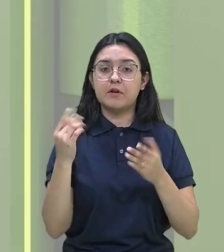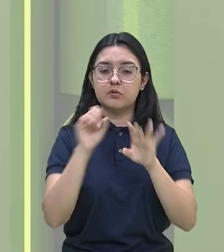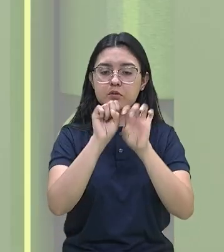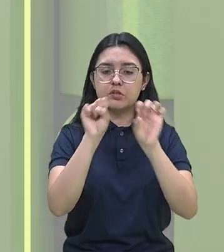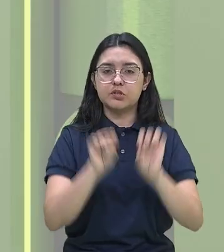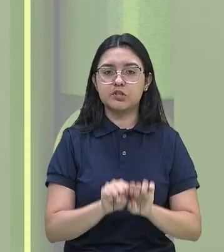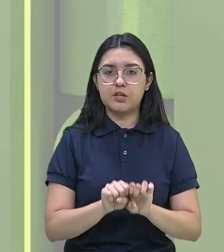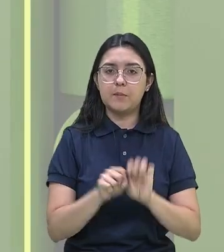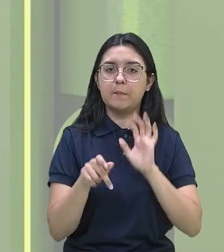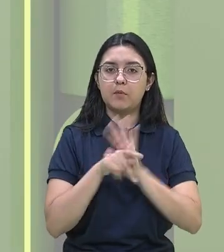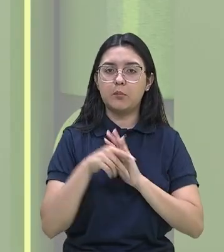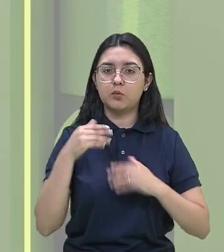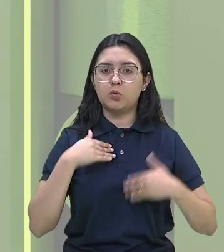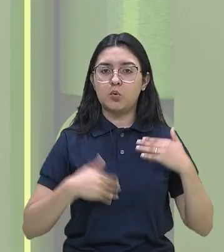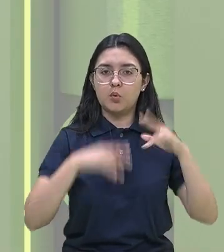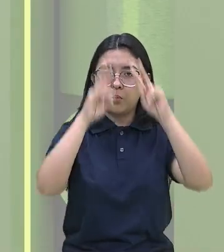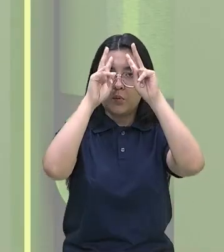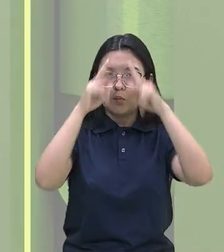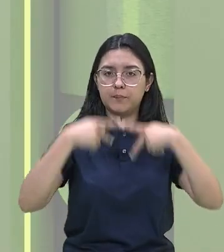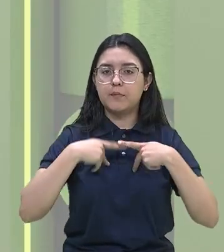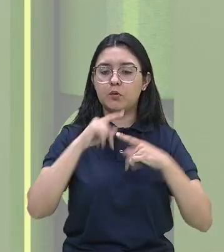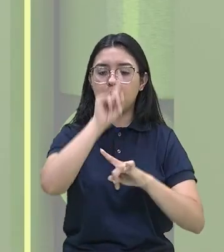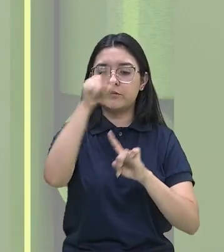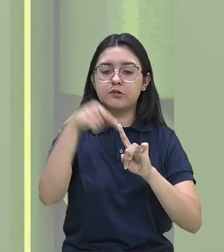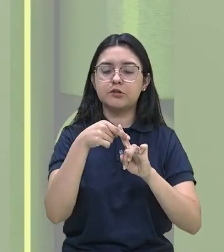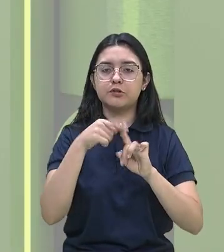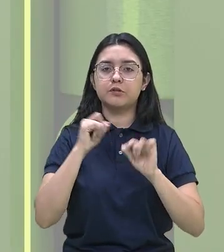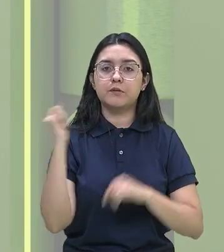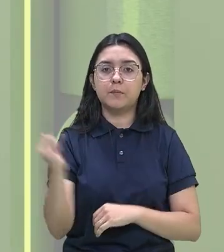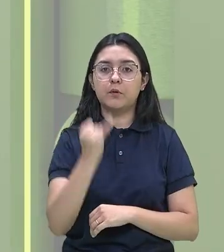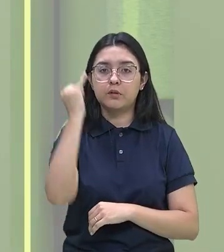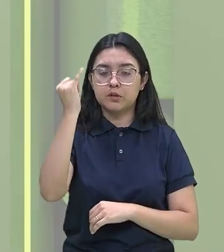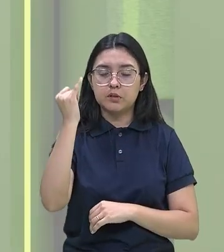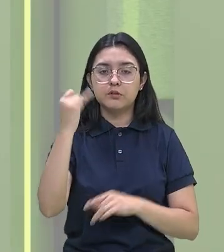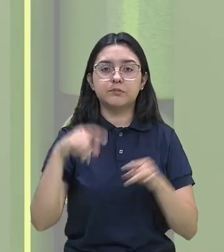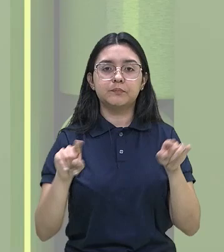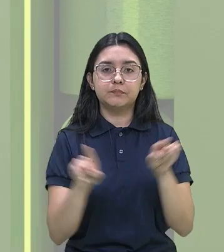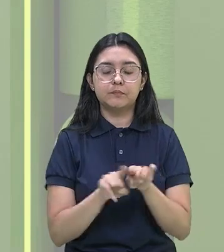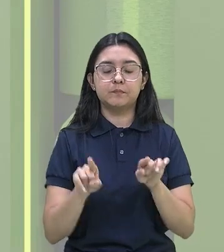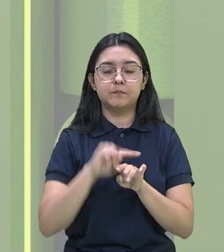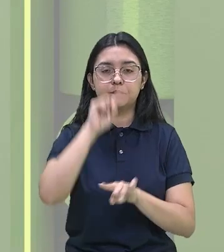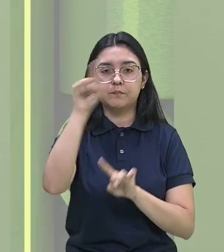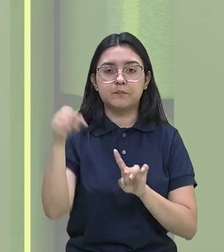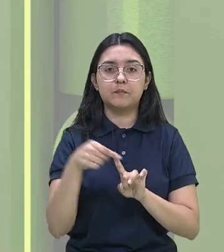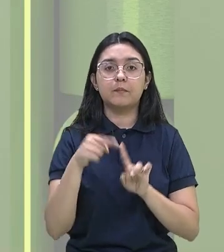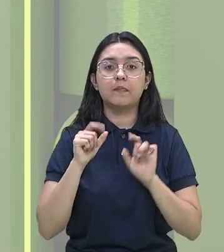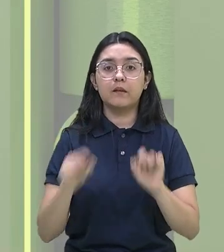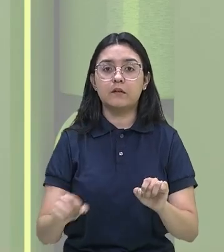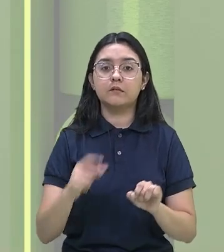sistemas do corpo humano com funções importantíssimas,